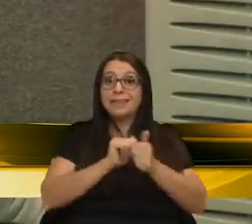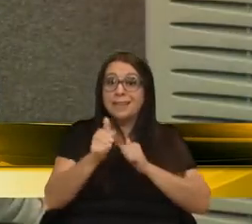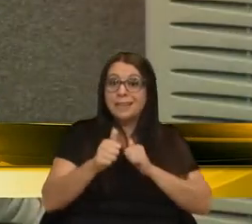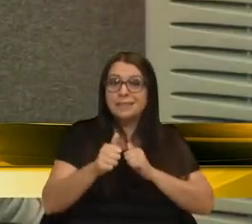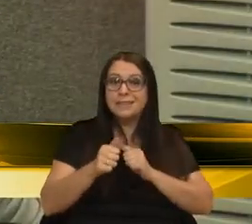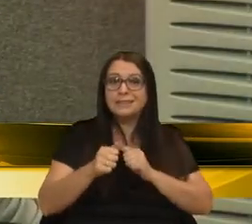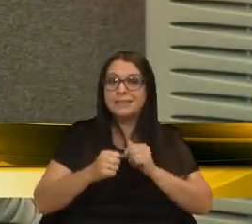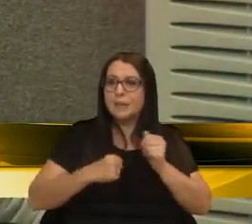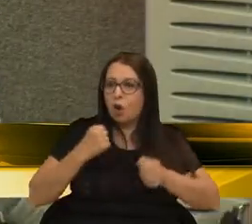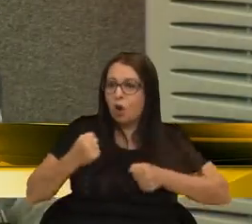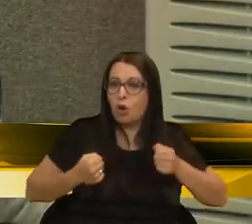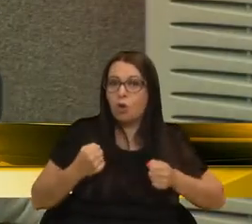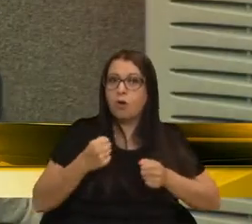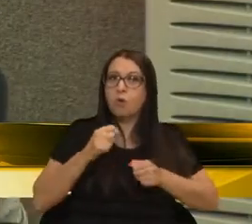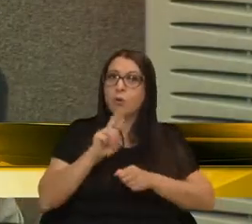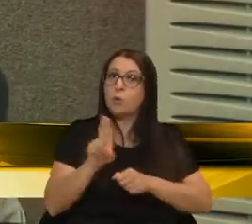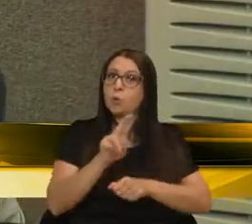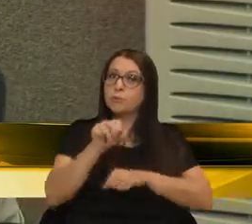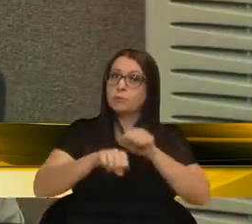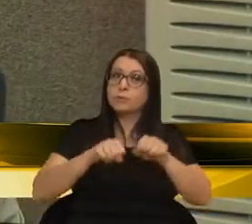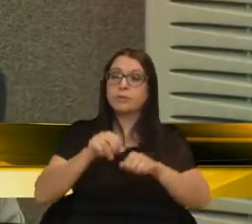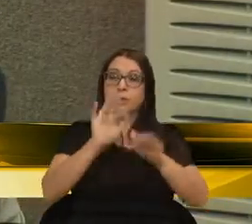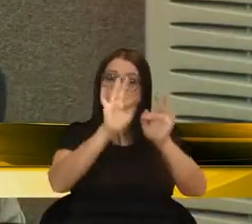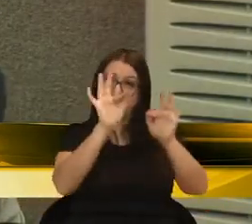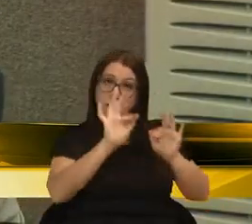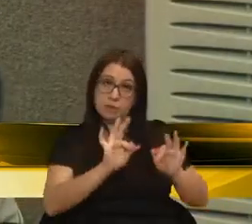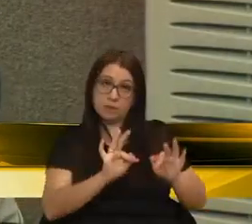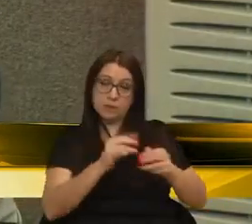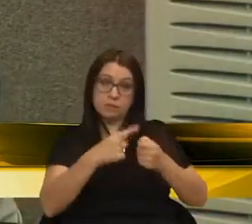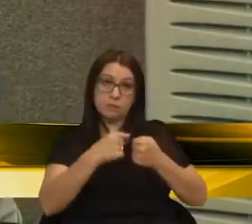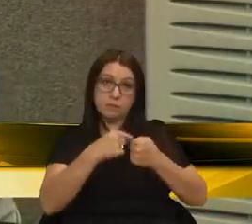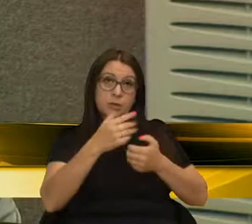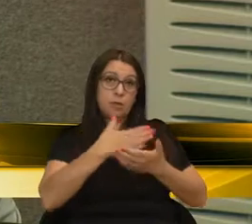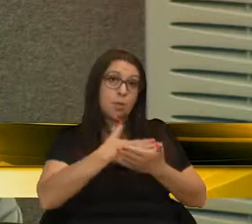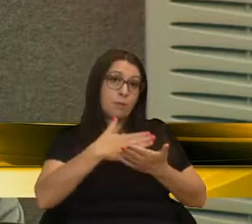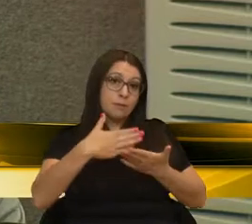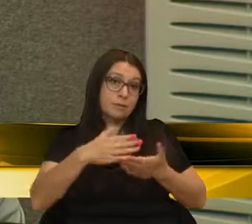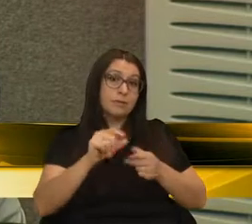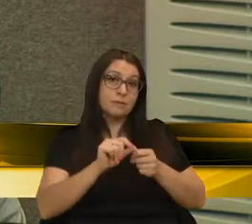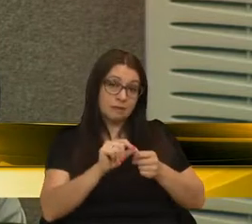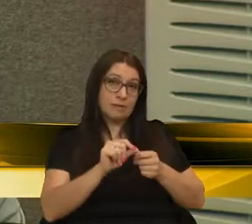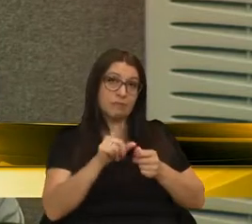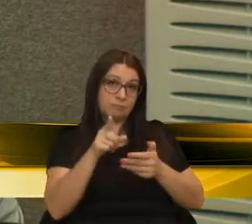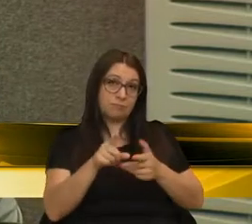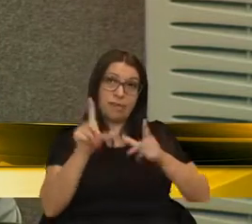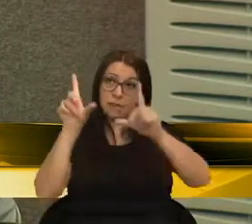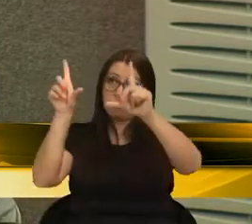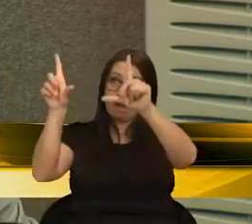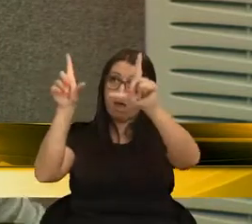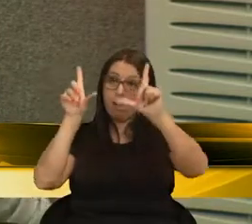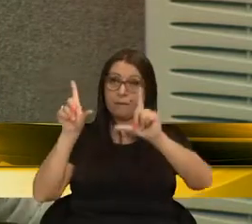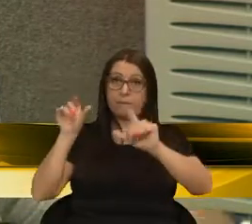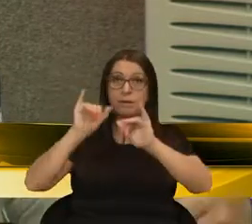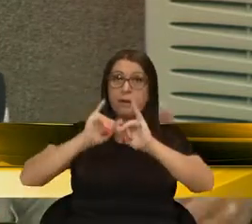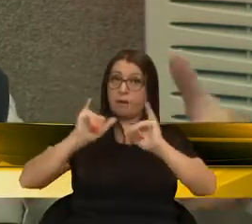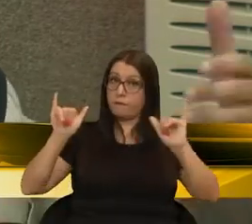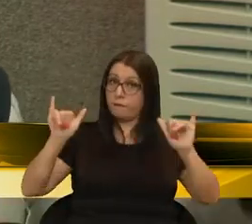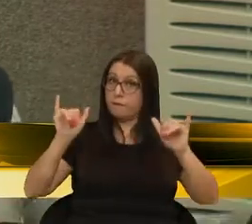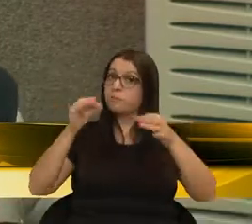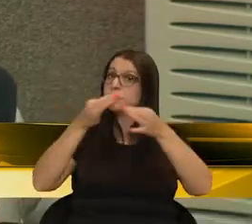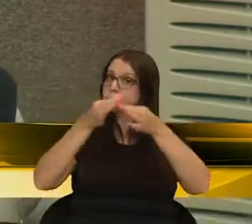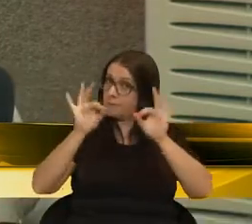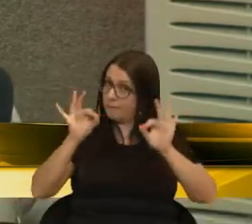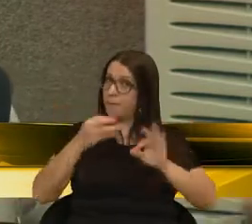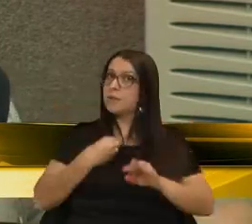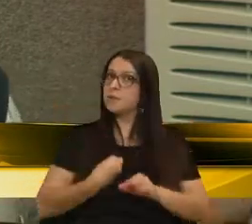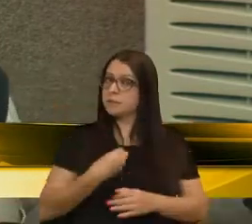ou que usam a bicicleta, e eu fico feliz do município ter começado a implantar essas placas de aviso, porque vão salvar, sim,